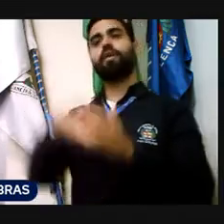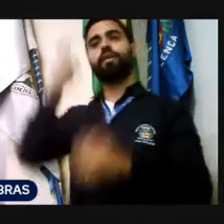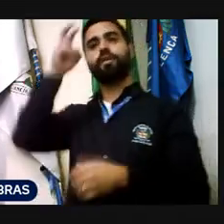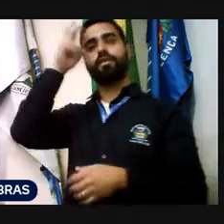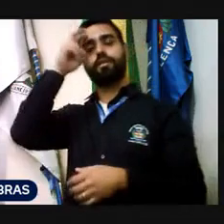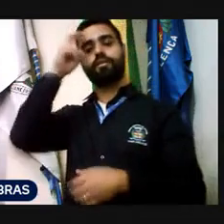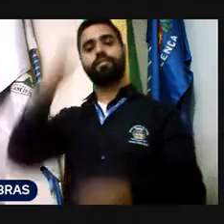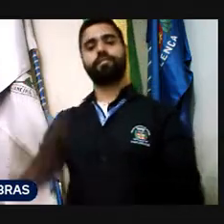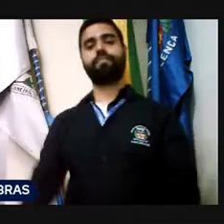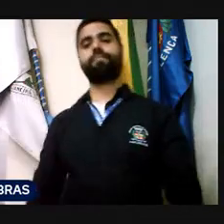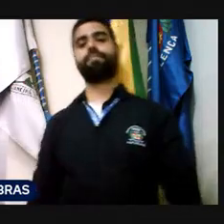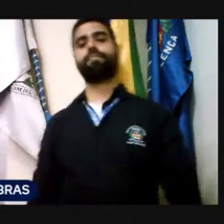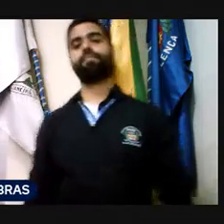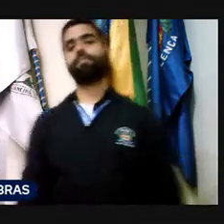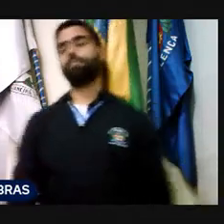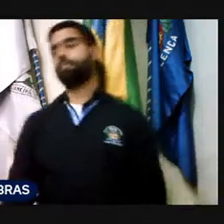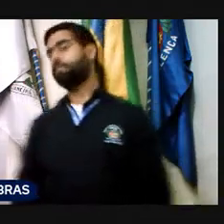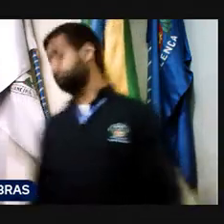se Deus quiser.